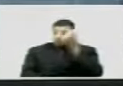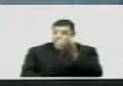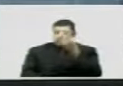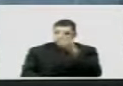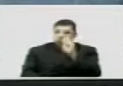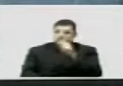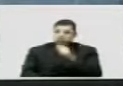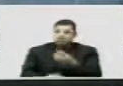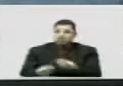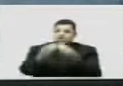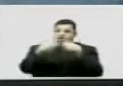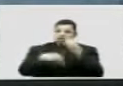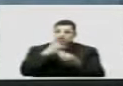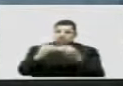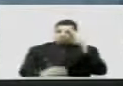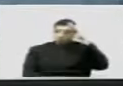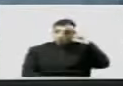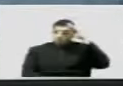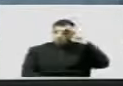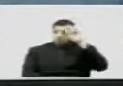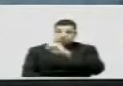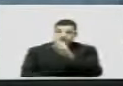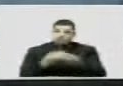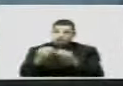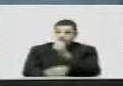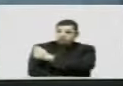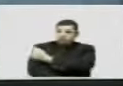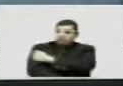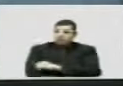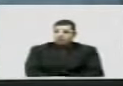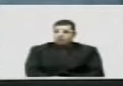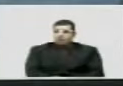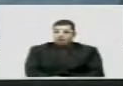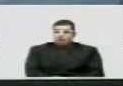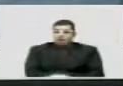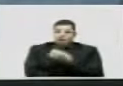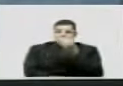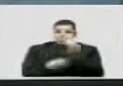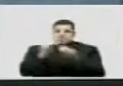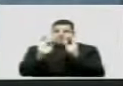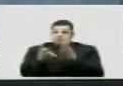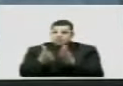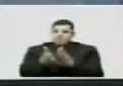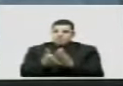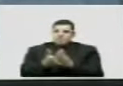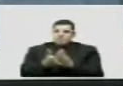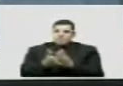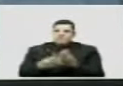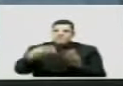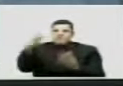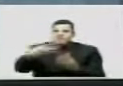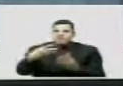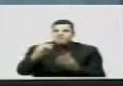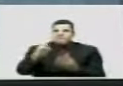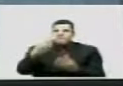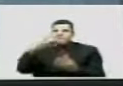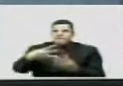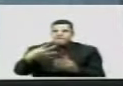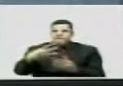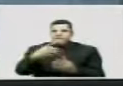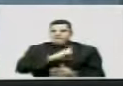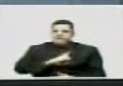que eles recebam como soldados e não como alunos. Como já é a terceira ou quarta